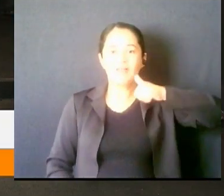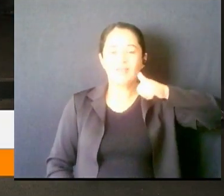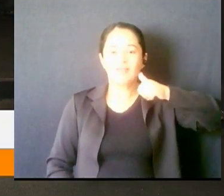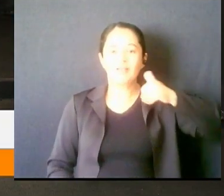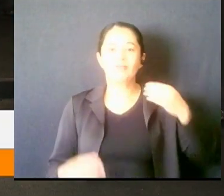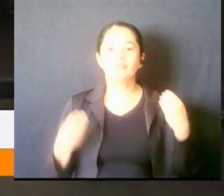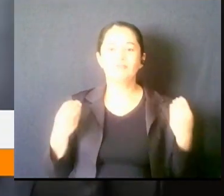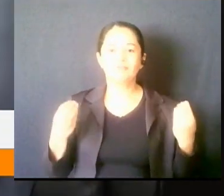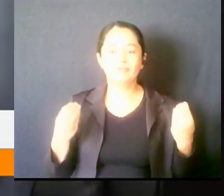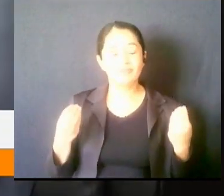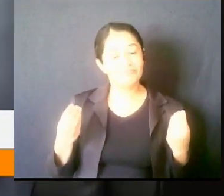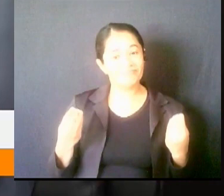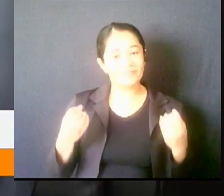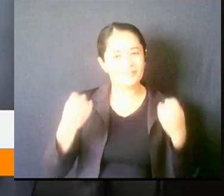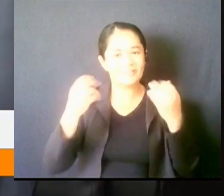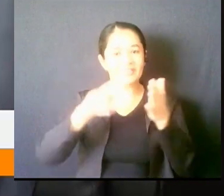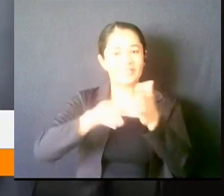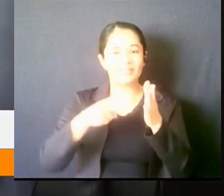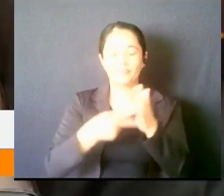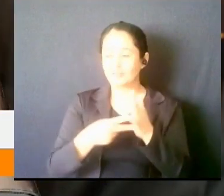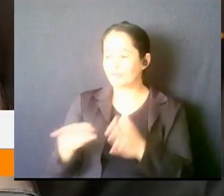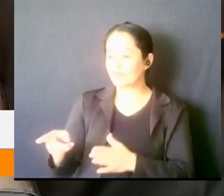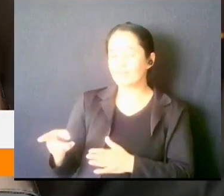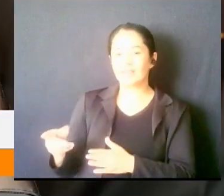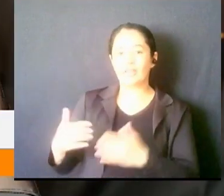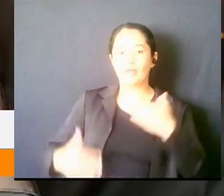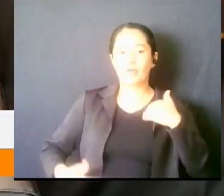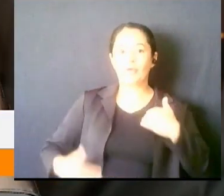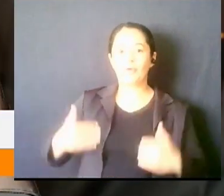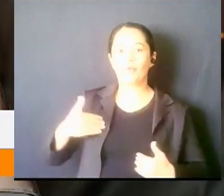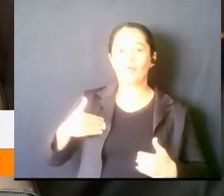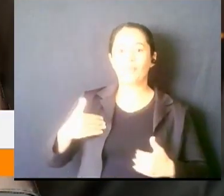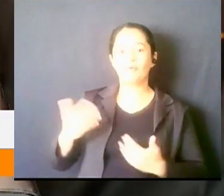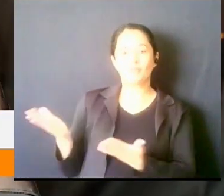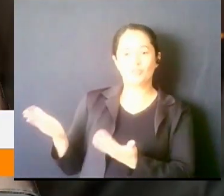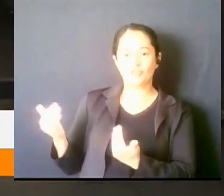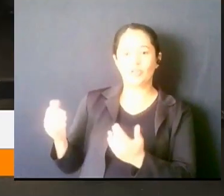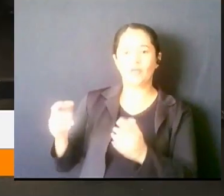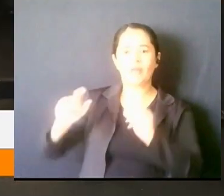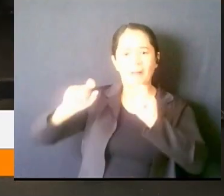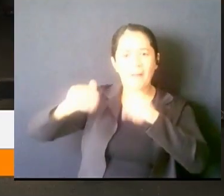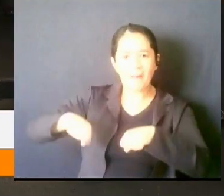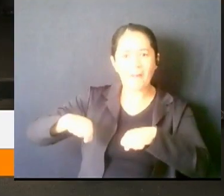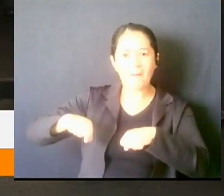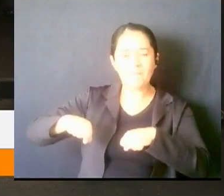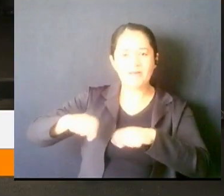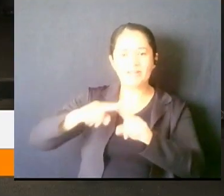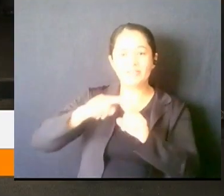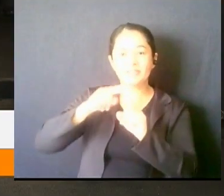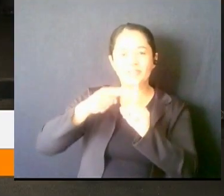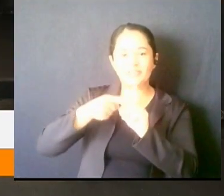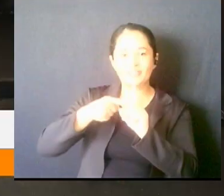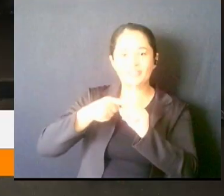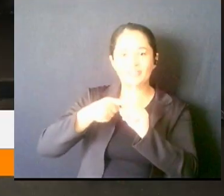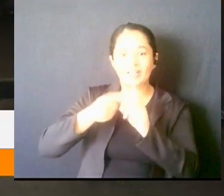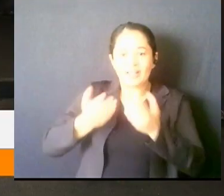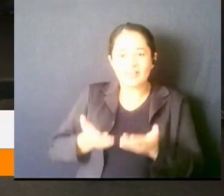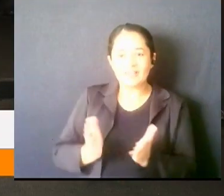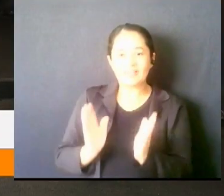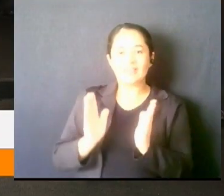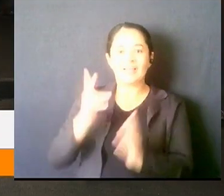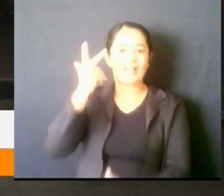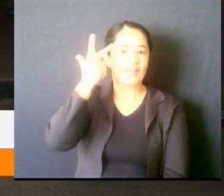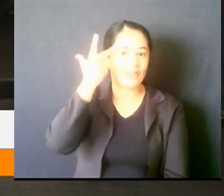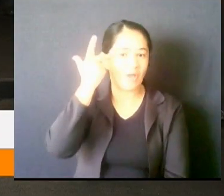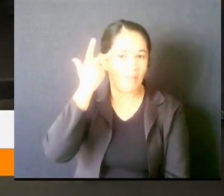esse corpo jovem tem essa capacidade de gestar e de parir. Sim. Mas isso não quer dizer que não